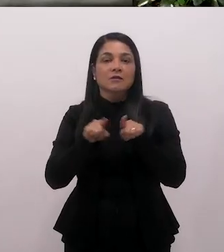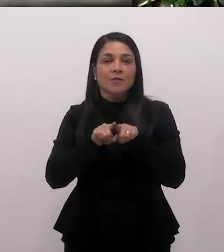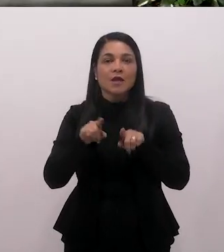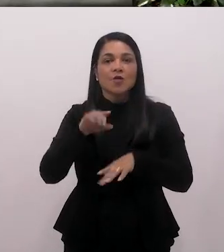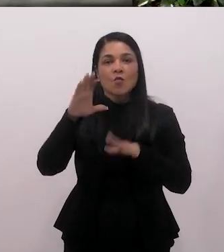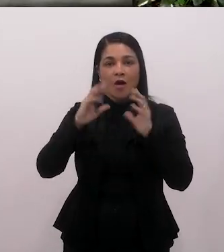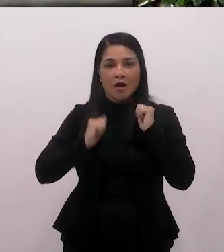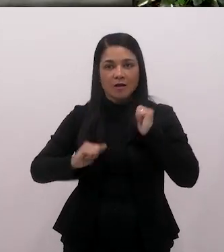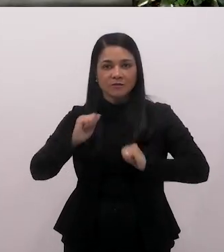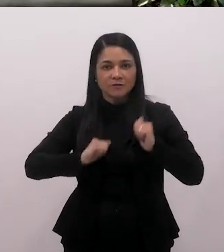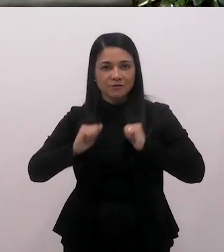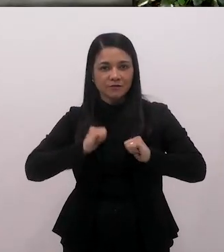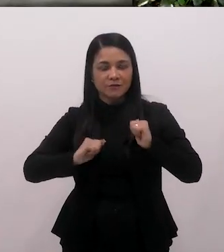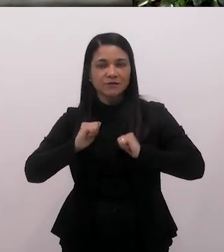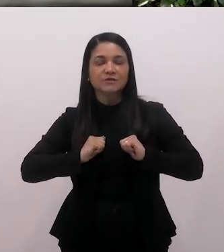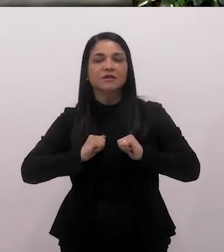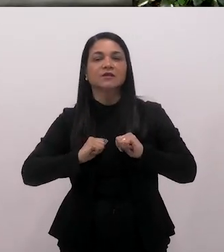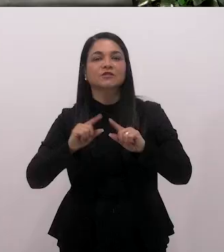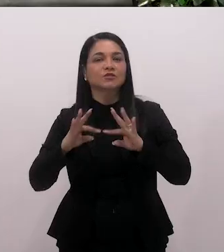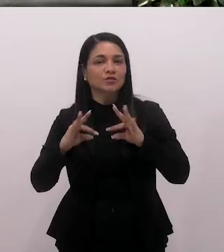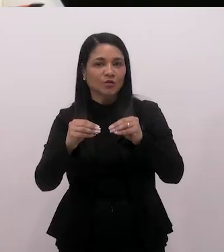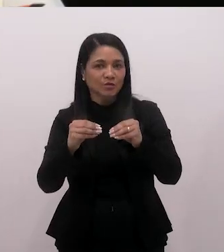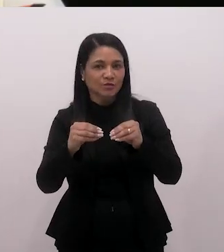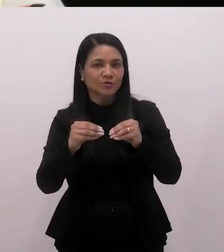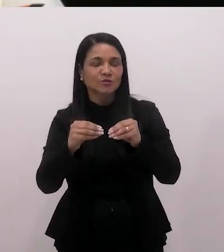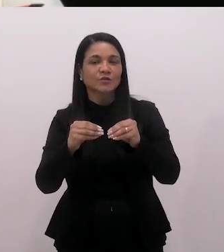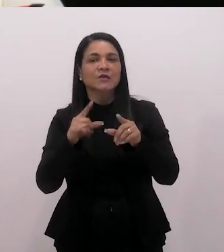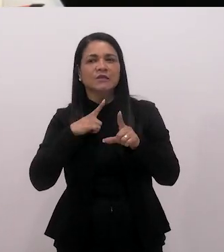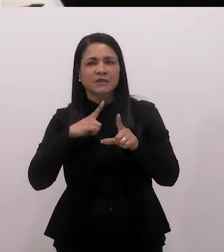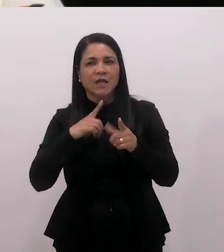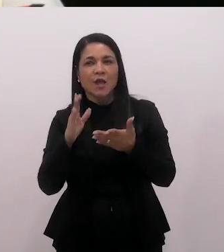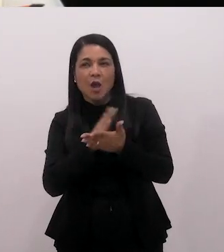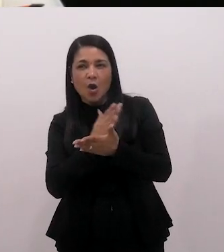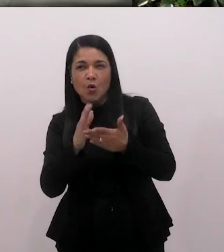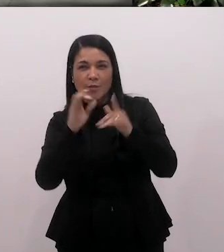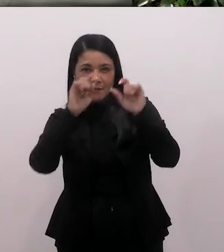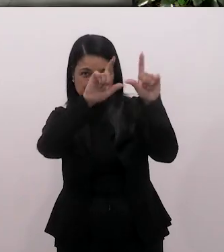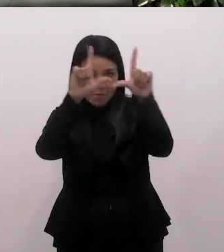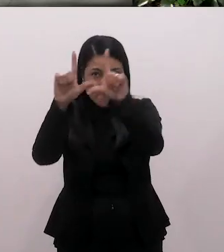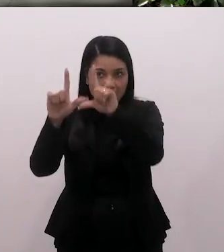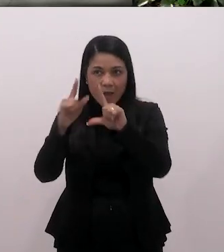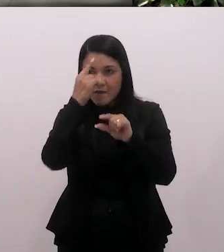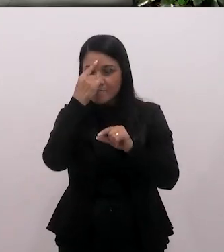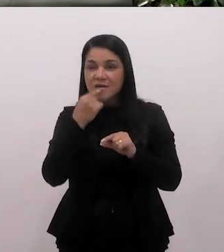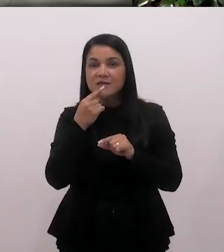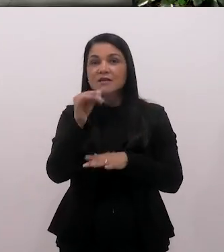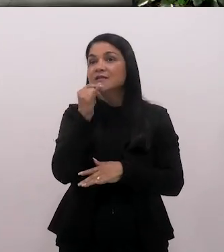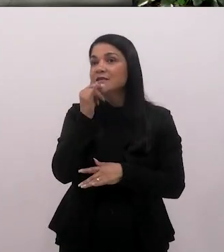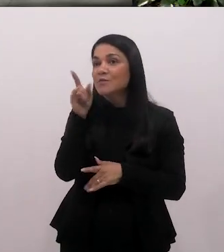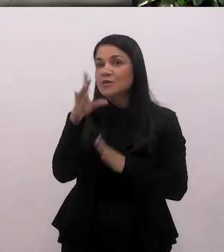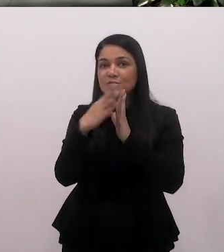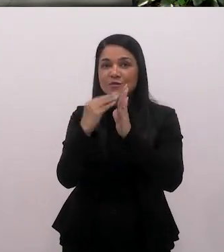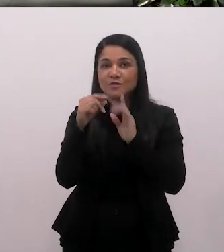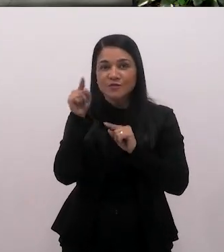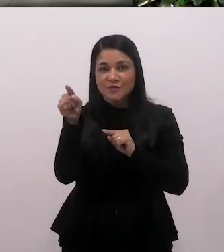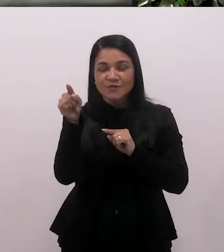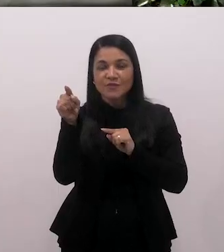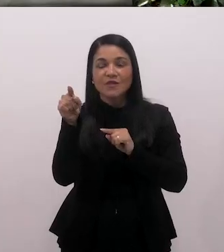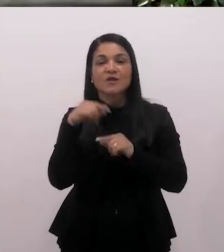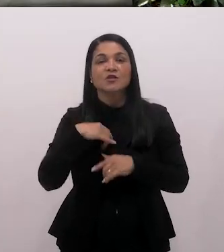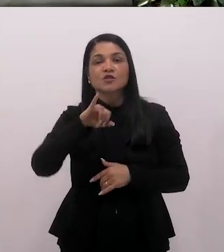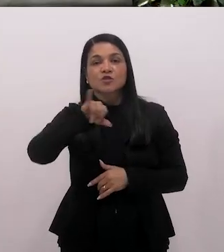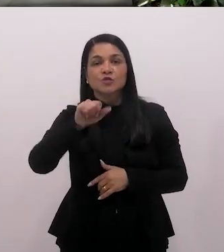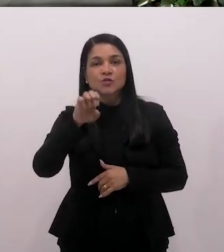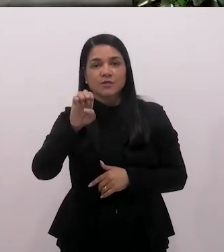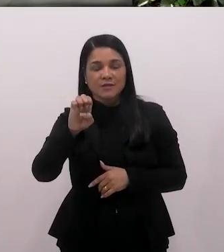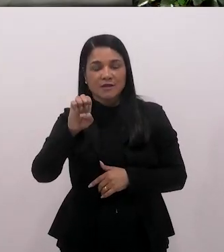artistas de toda a CPLP. Então tem umas obras aí que estão passando, que tem esta, por exemplo, este